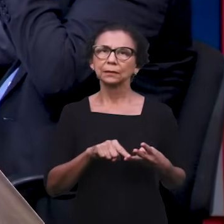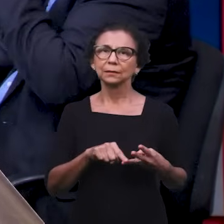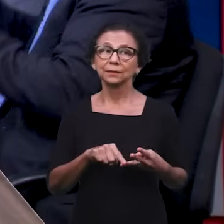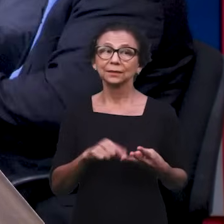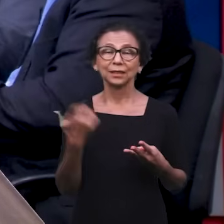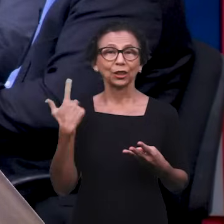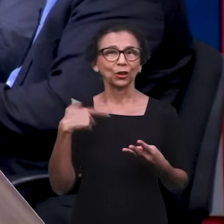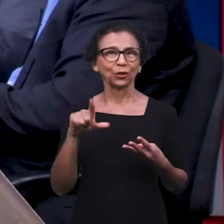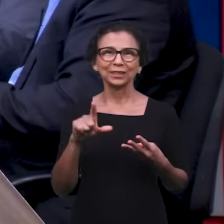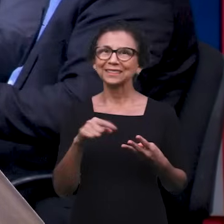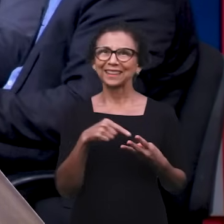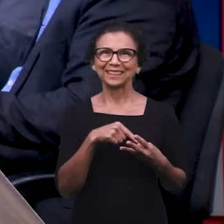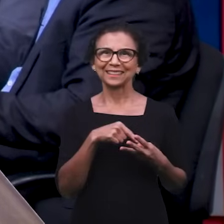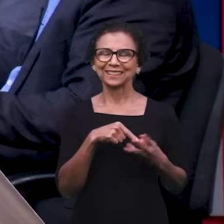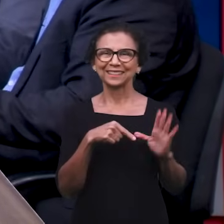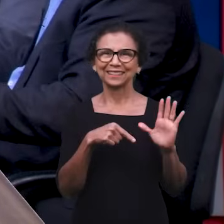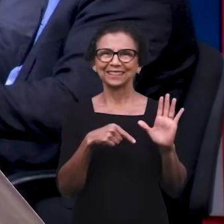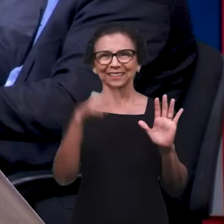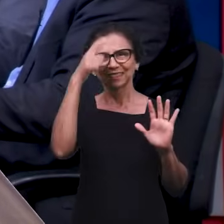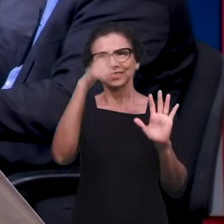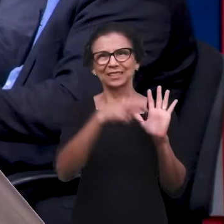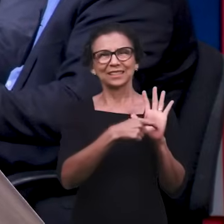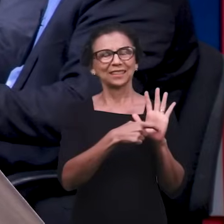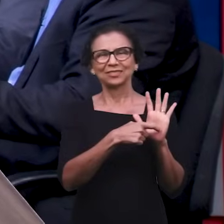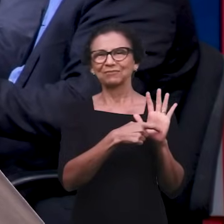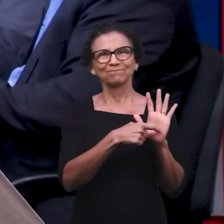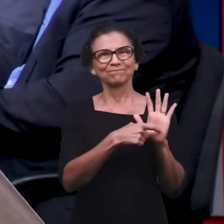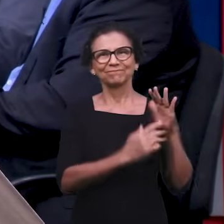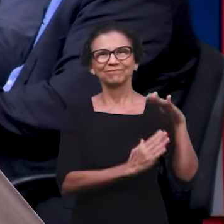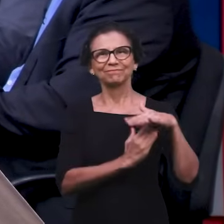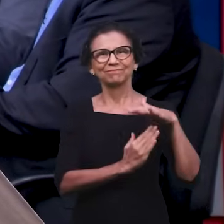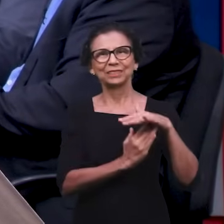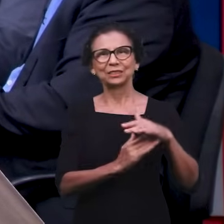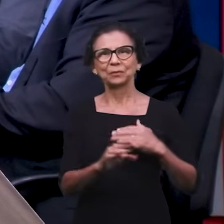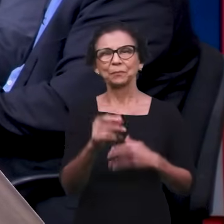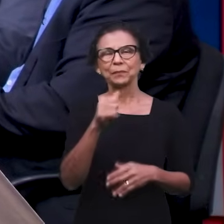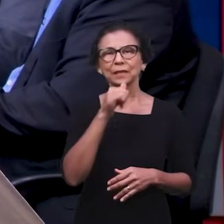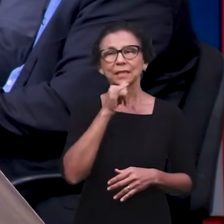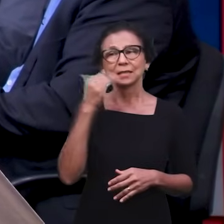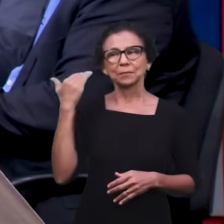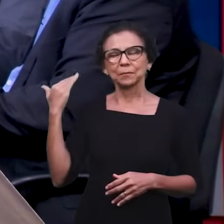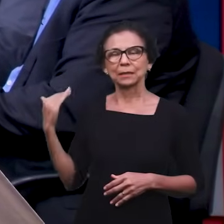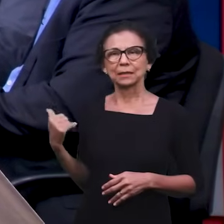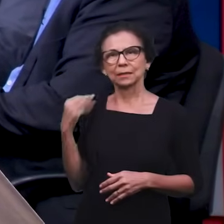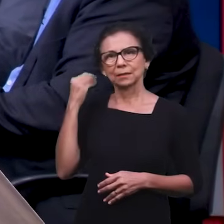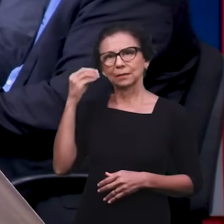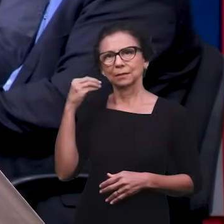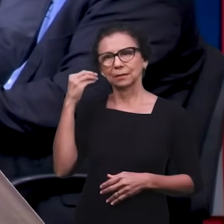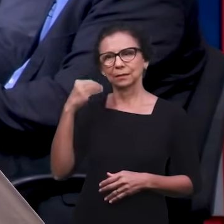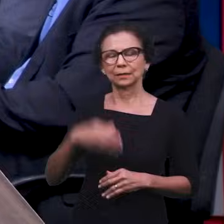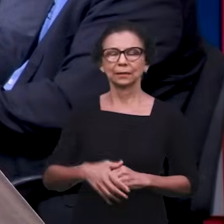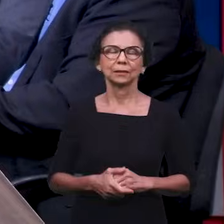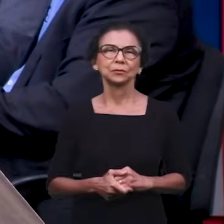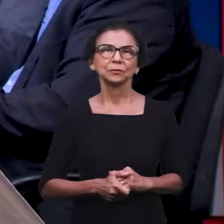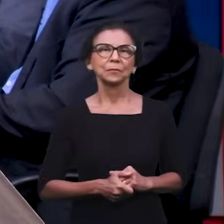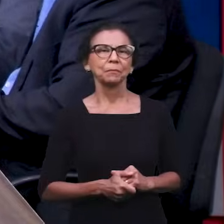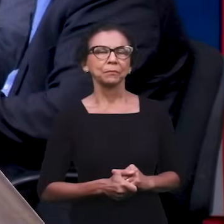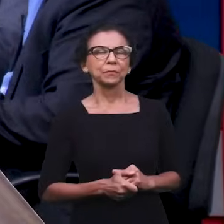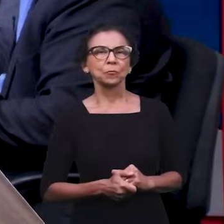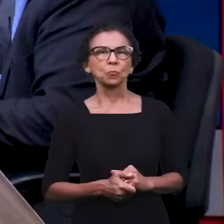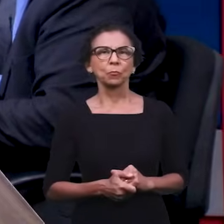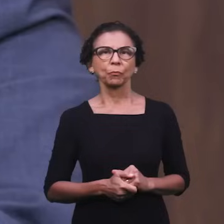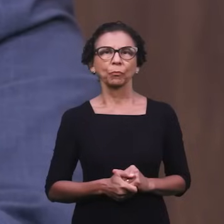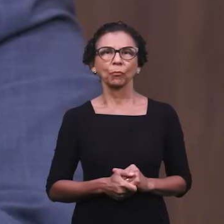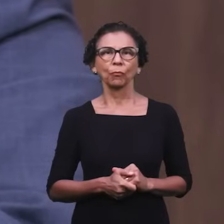consegue replicar isso numa máquina. Eu vou para um exemplo que aconteceu há tempos atrás. Durante uma brincadeira